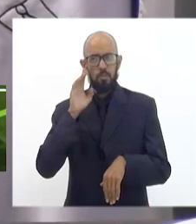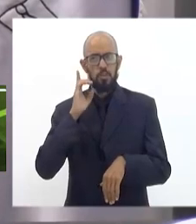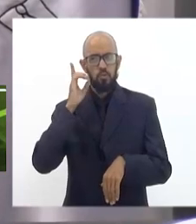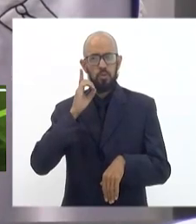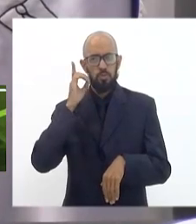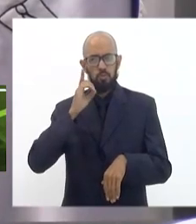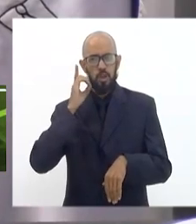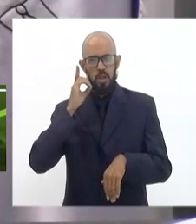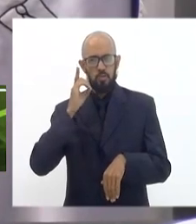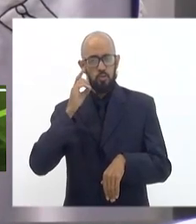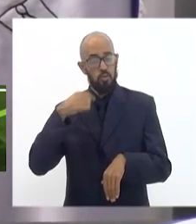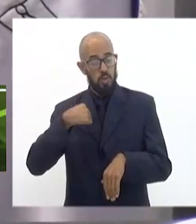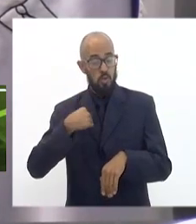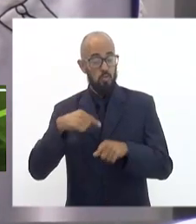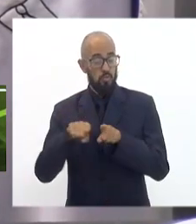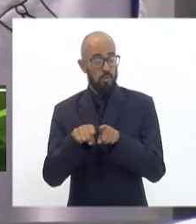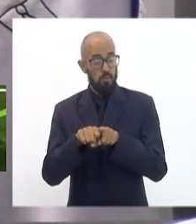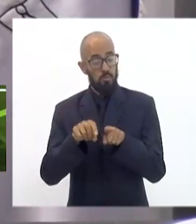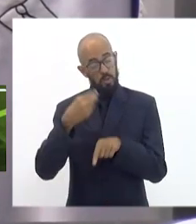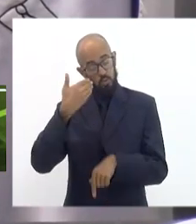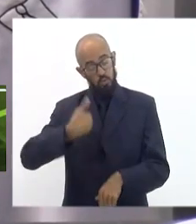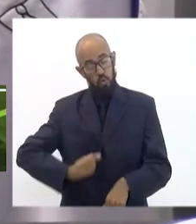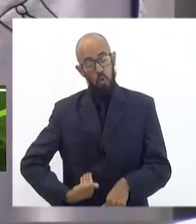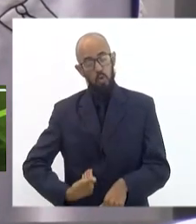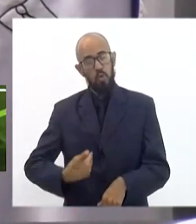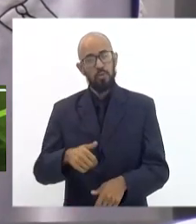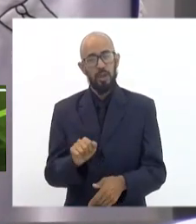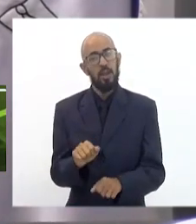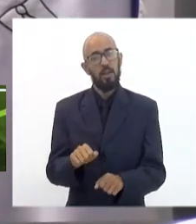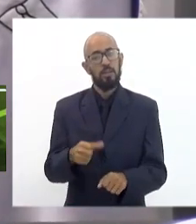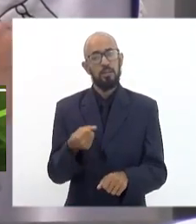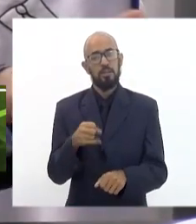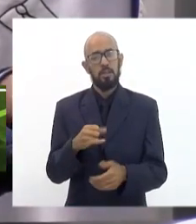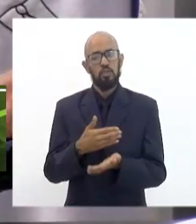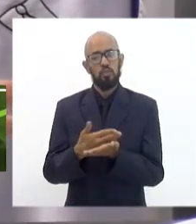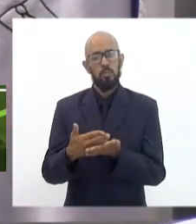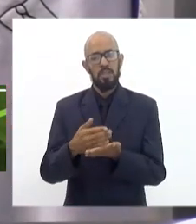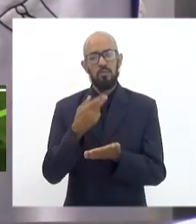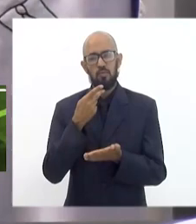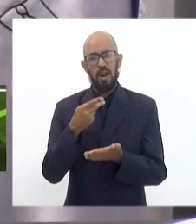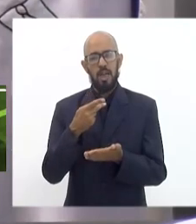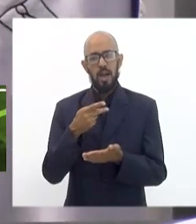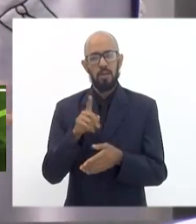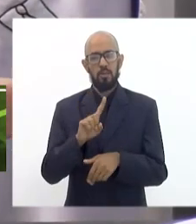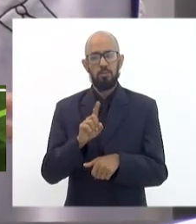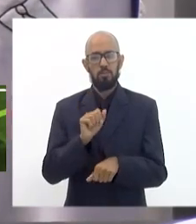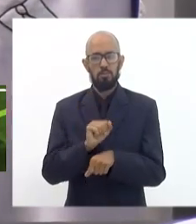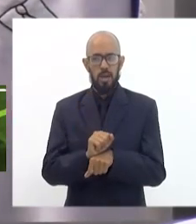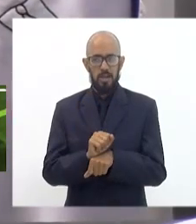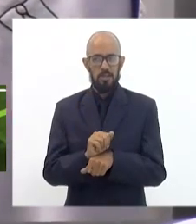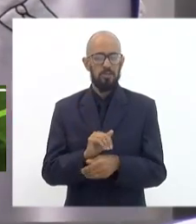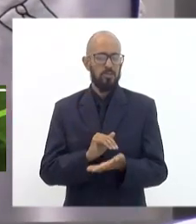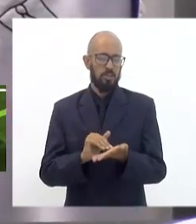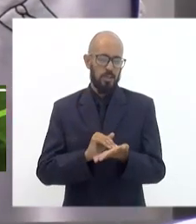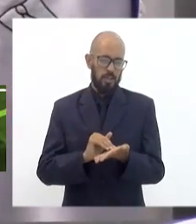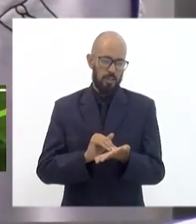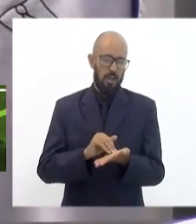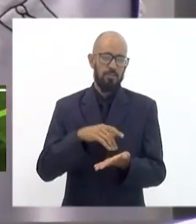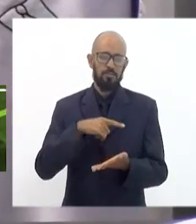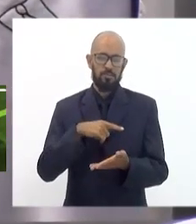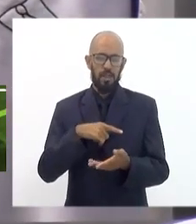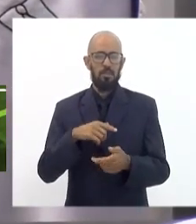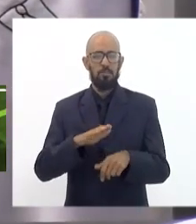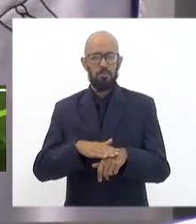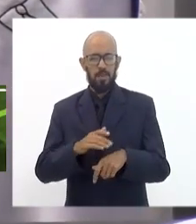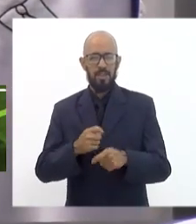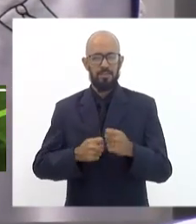um deles quando a gente pega para falar Não para né secretário Não é bem assim eu acho que ele é mais comedido